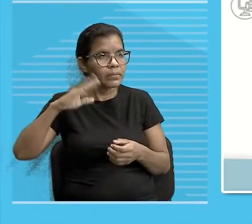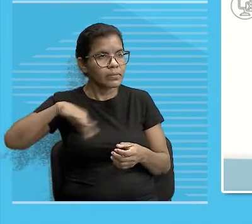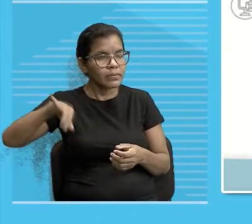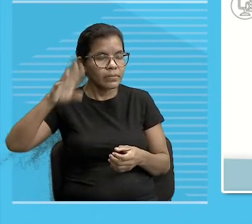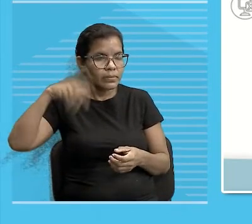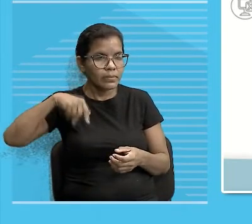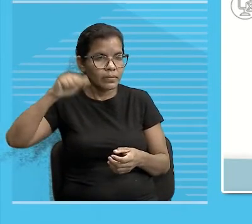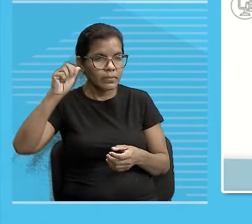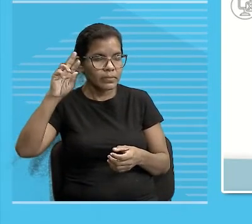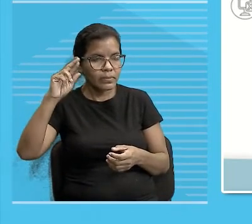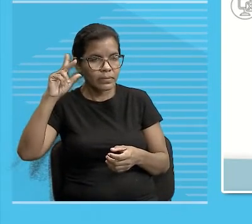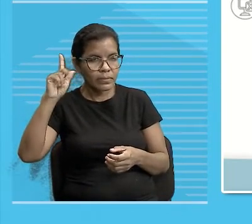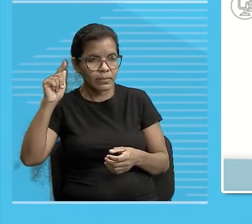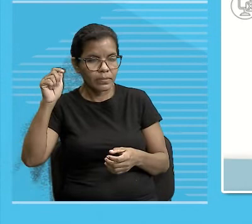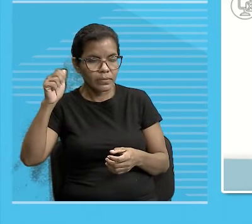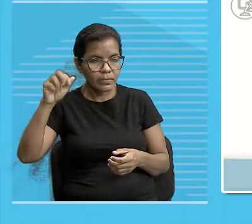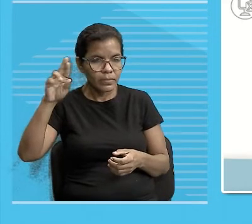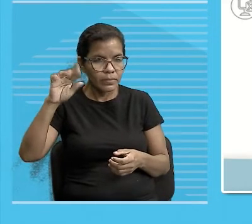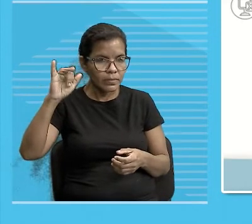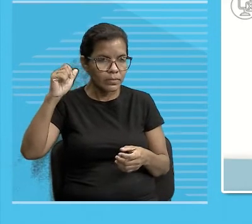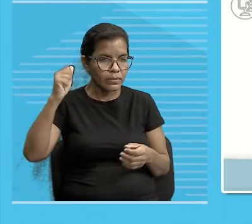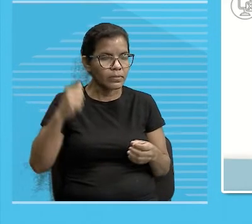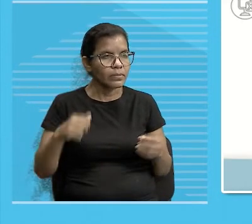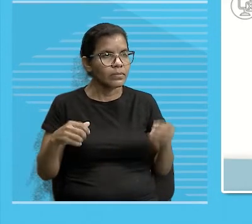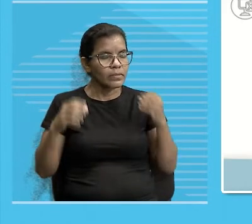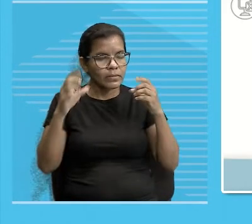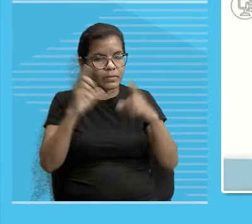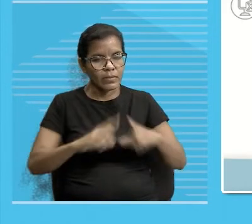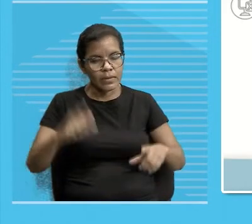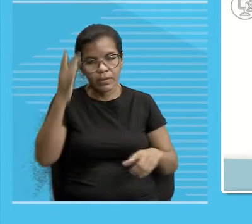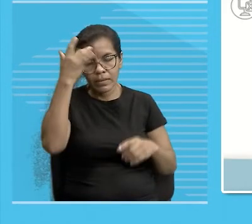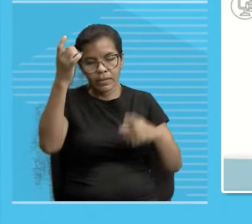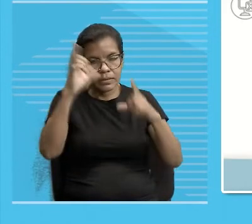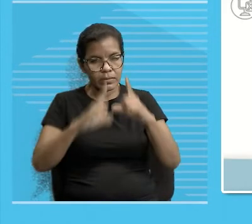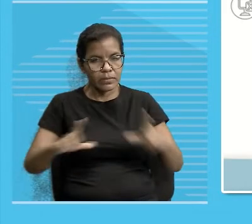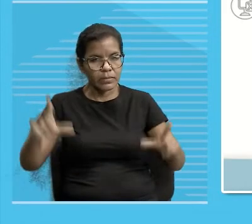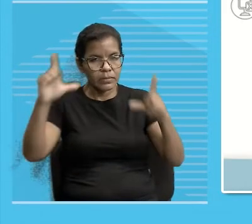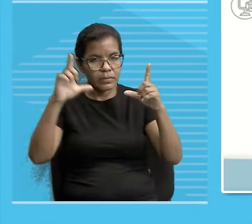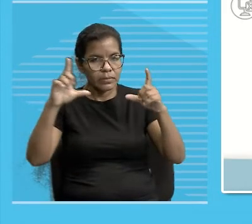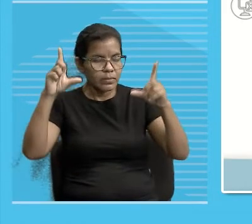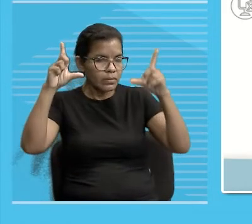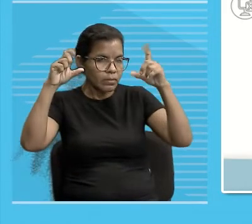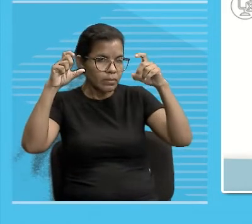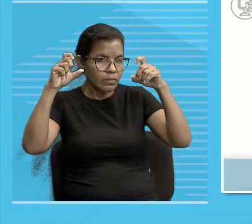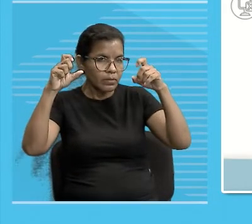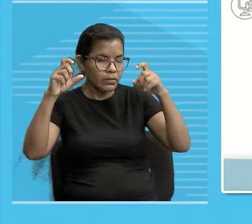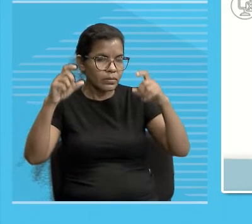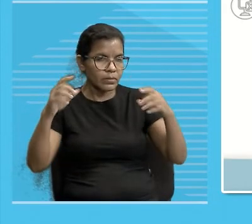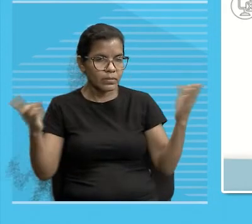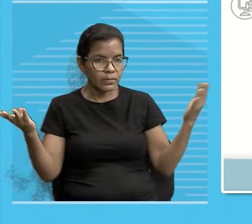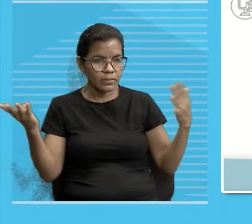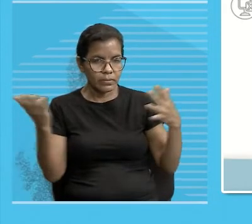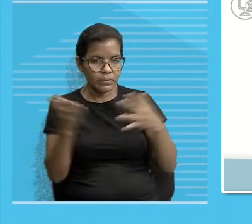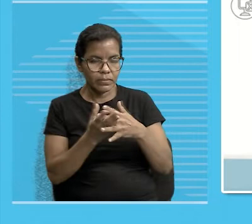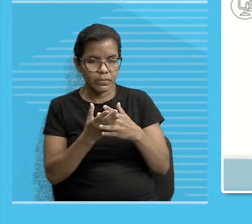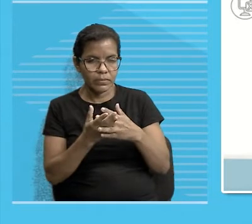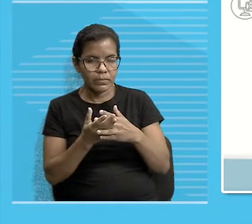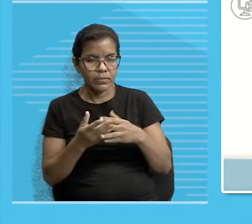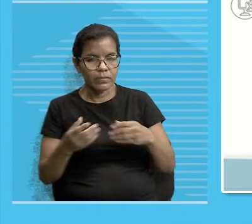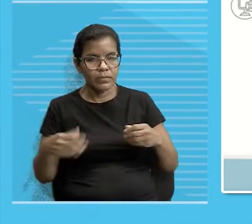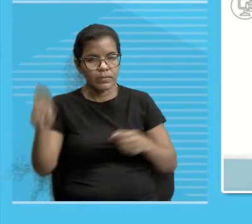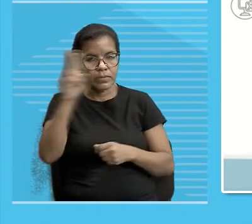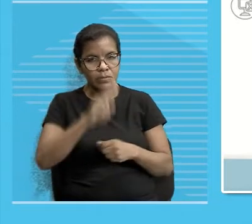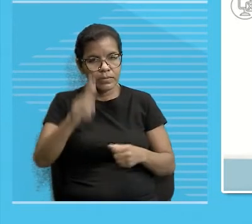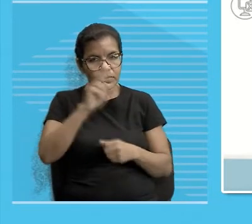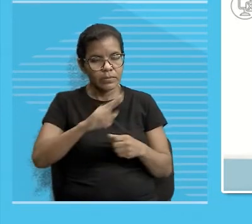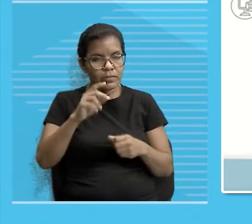Velázquez. E aí a gente já vai ter a ideia do retrato. O barroco, por toda a sua técnica, por toda essa utilização